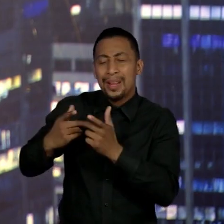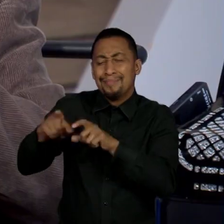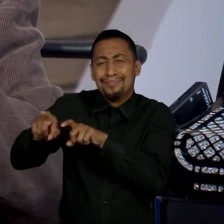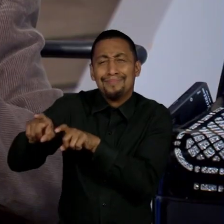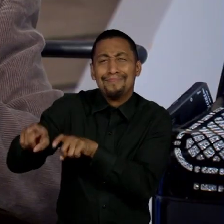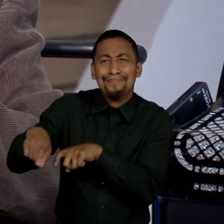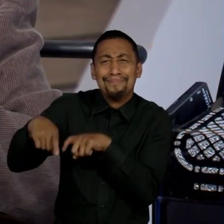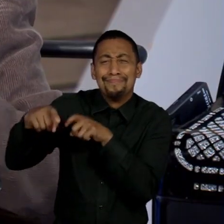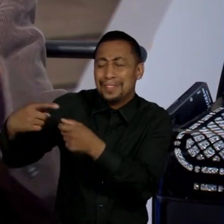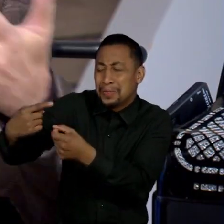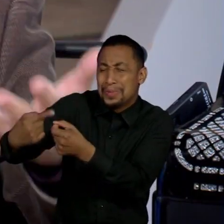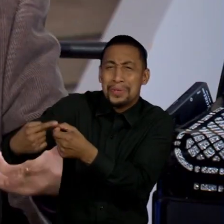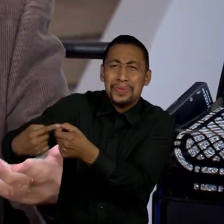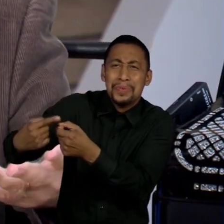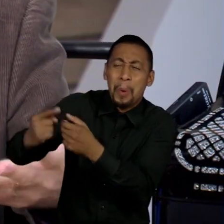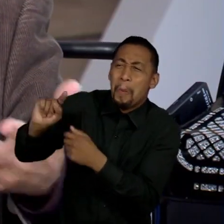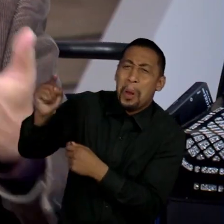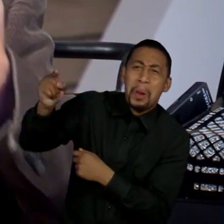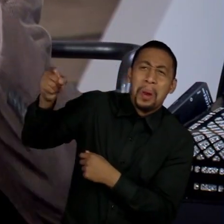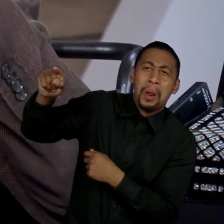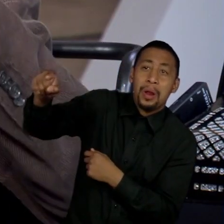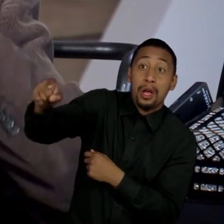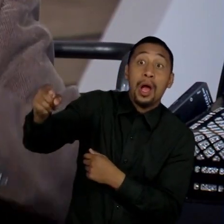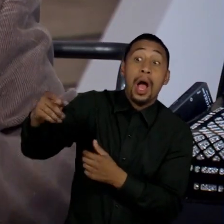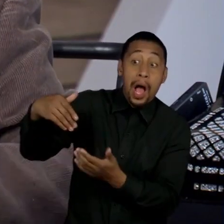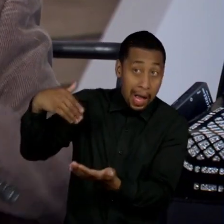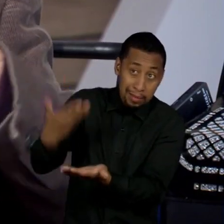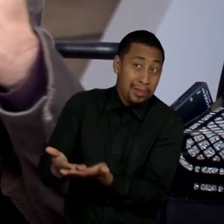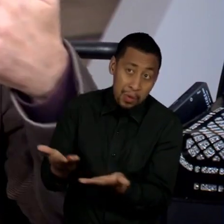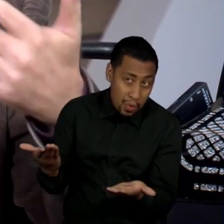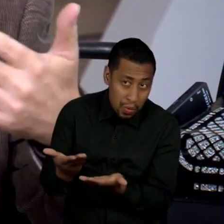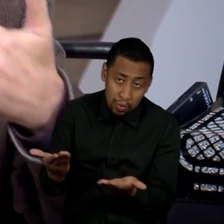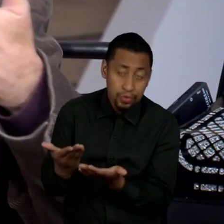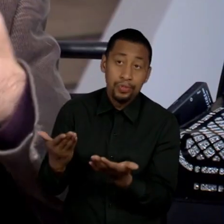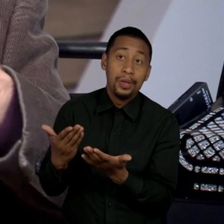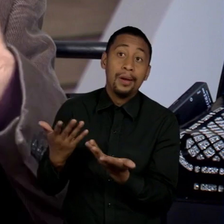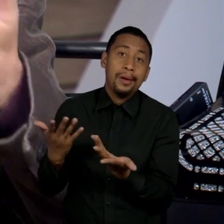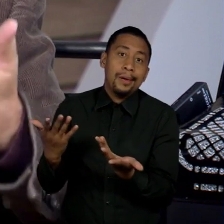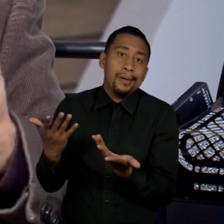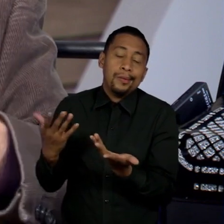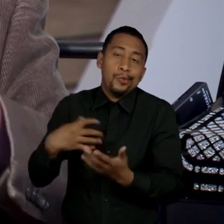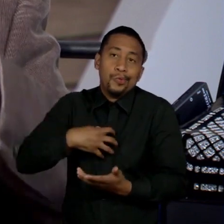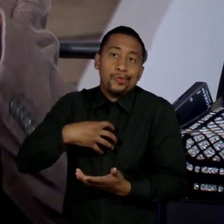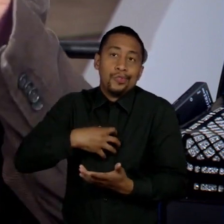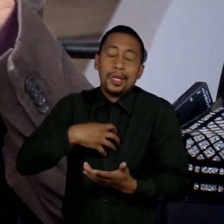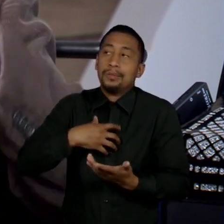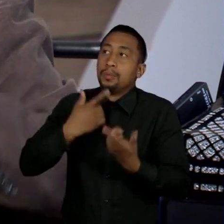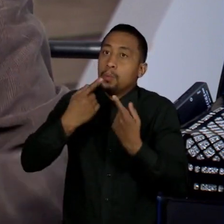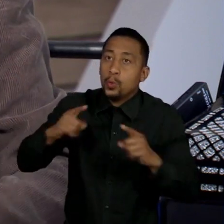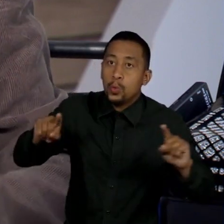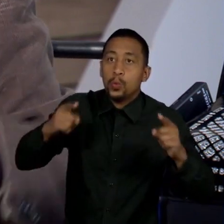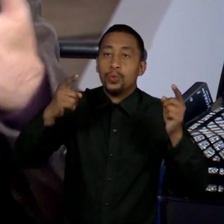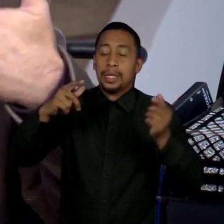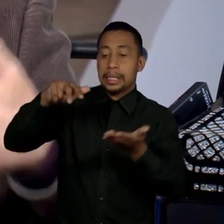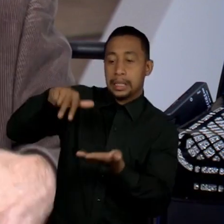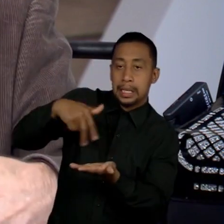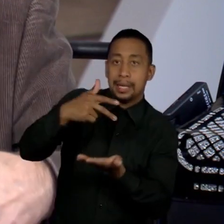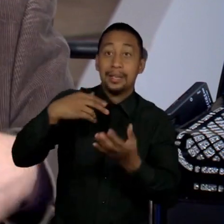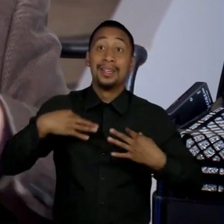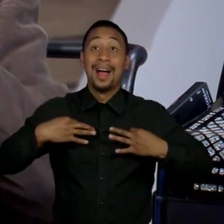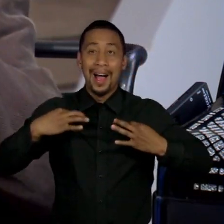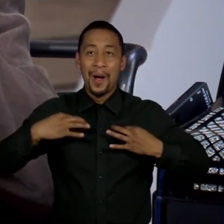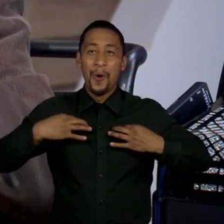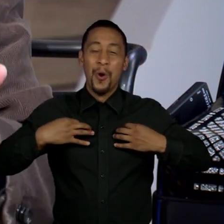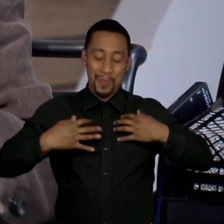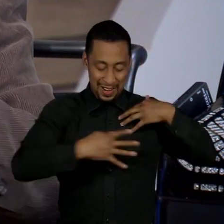hoje, tanto no Nordeste quanto aqui no Centro-Sul, a característica da música, do festejo junino, aqui se caracteriza de caipira,